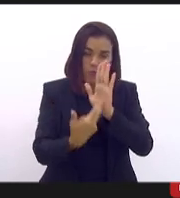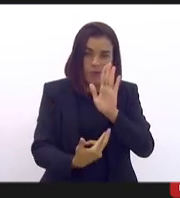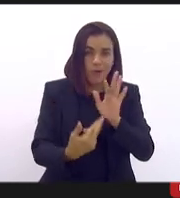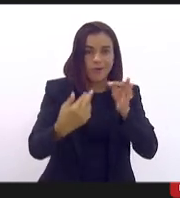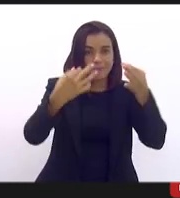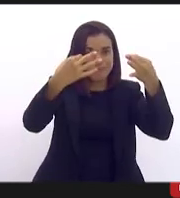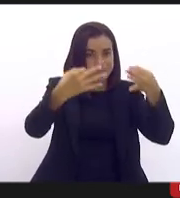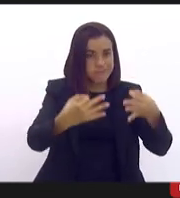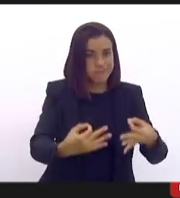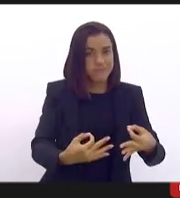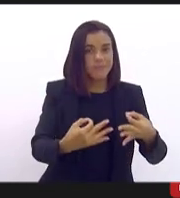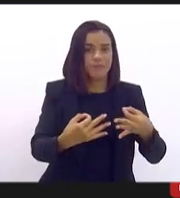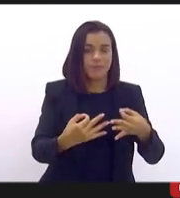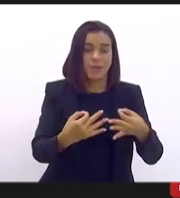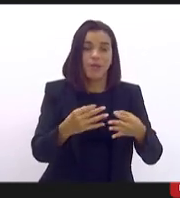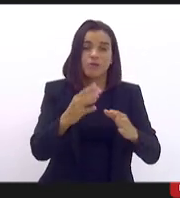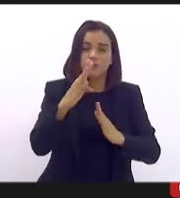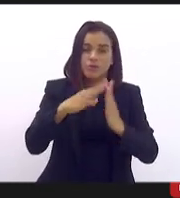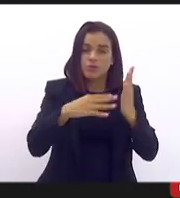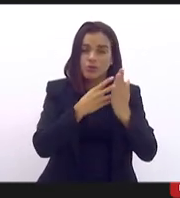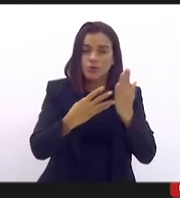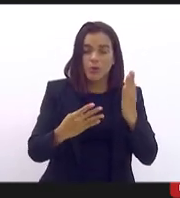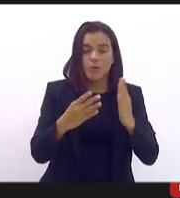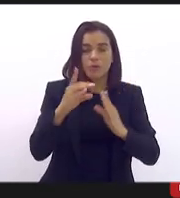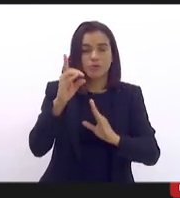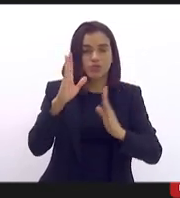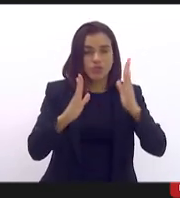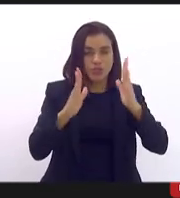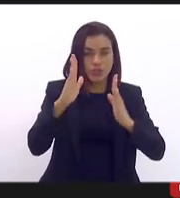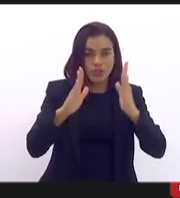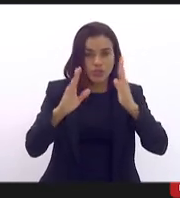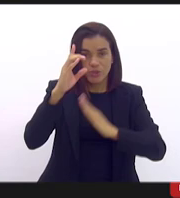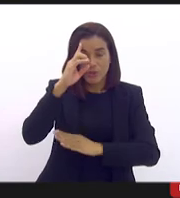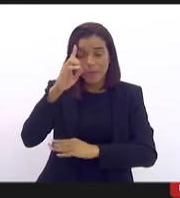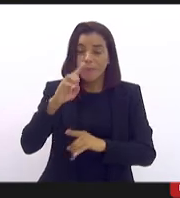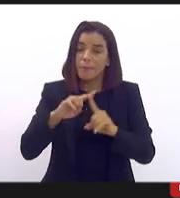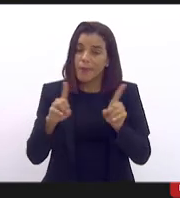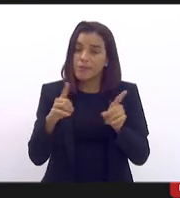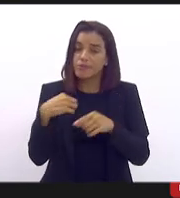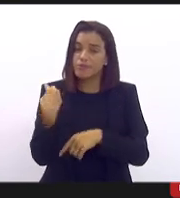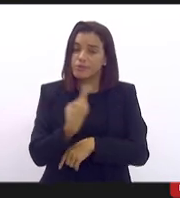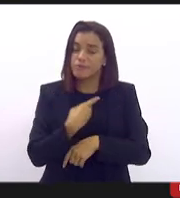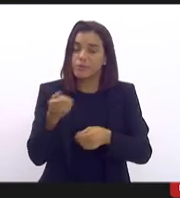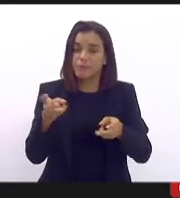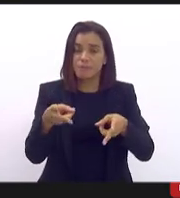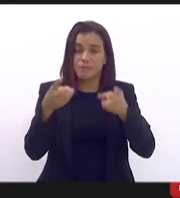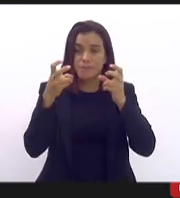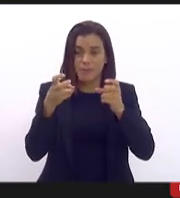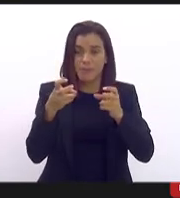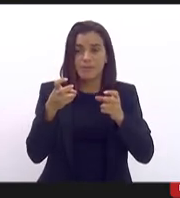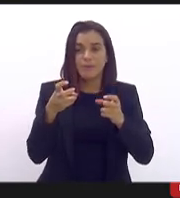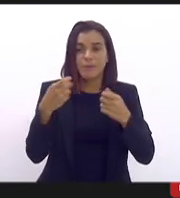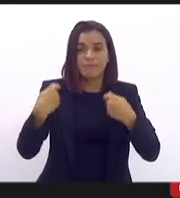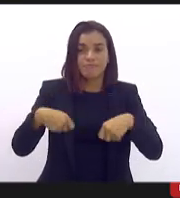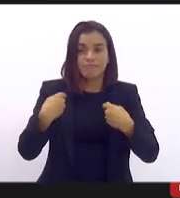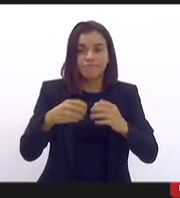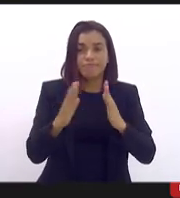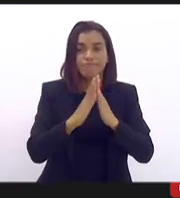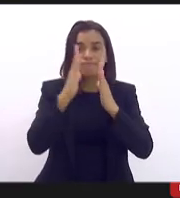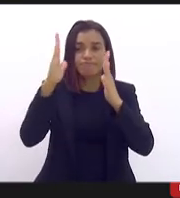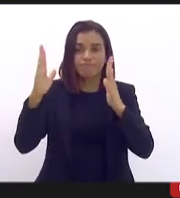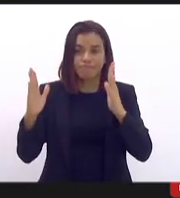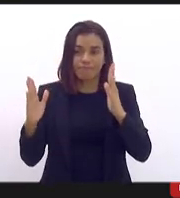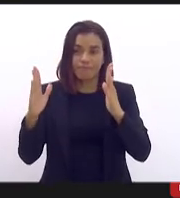em termos de data, como a gente pode perceber também a necessidade de ampliação do prazo. Então, é para reforçar